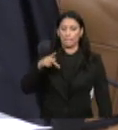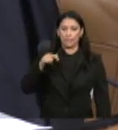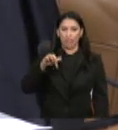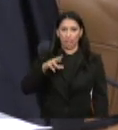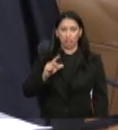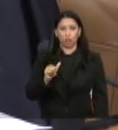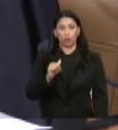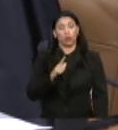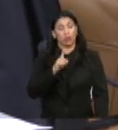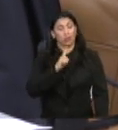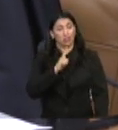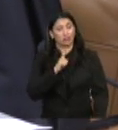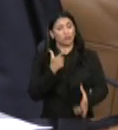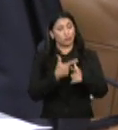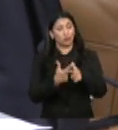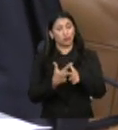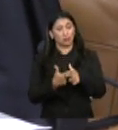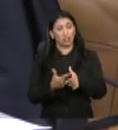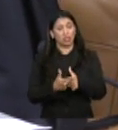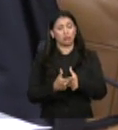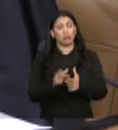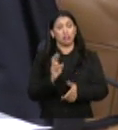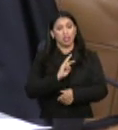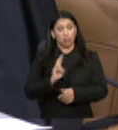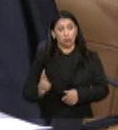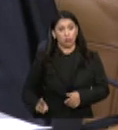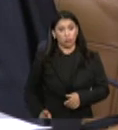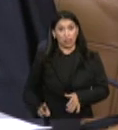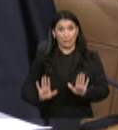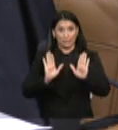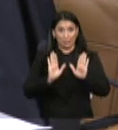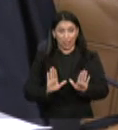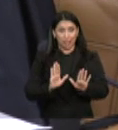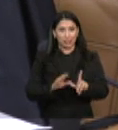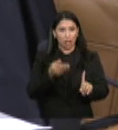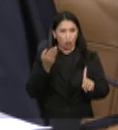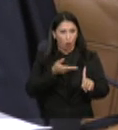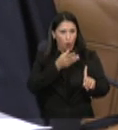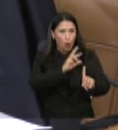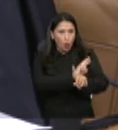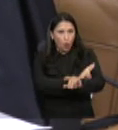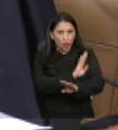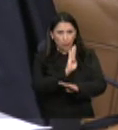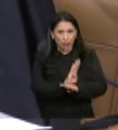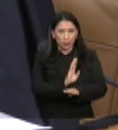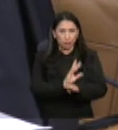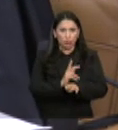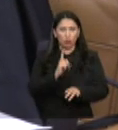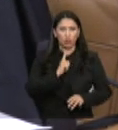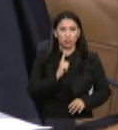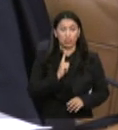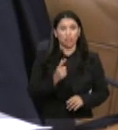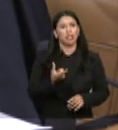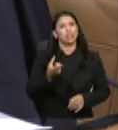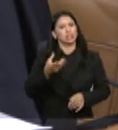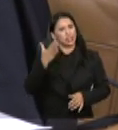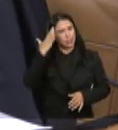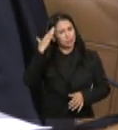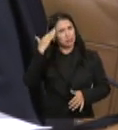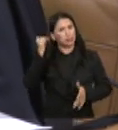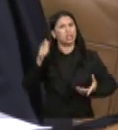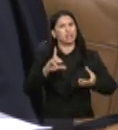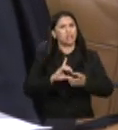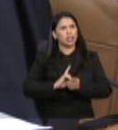as respostas para ele estavam no estado como instituição política moderna e na Liberdade